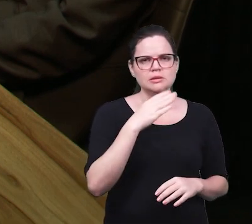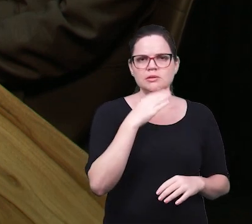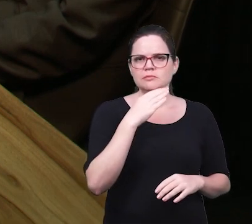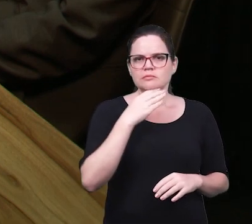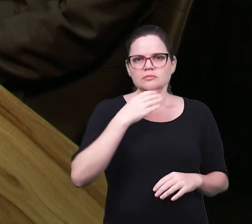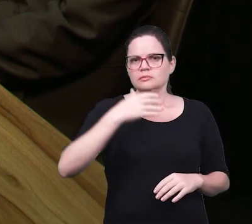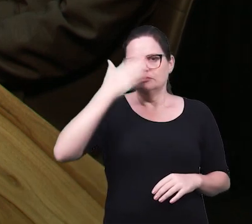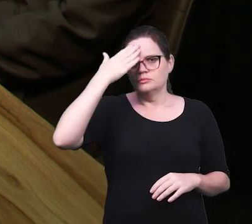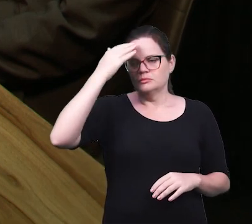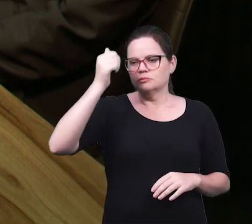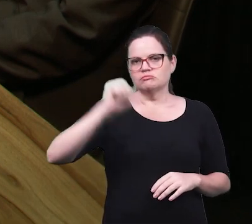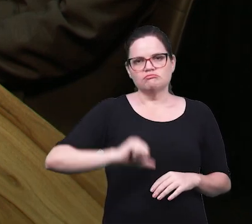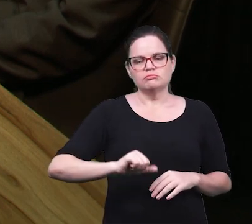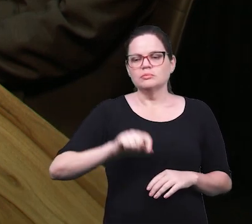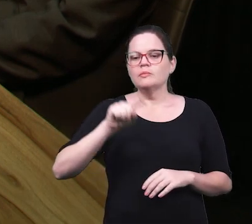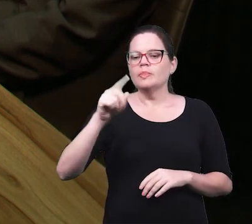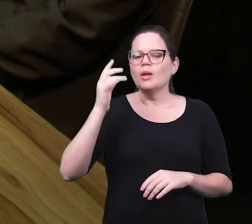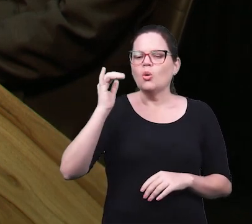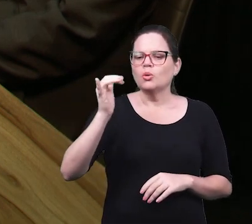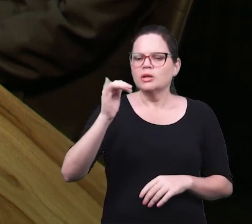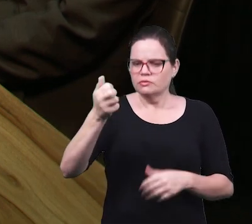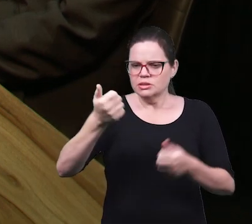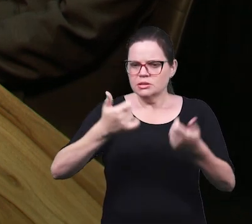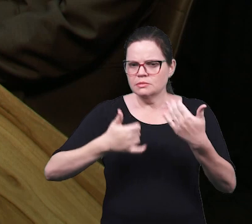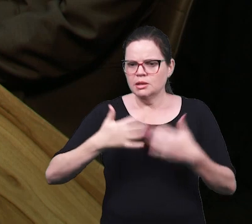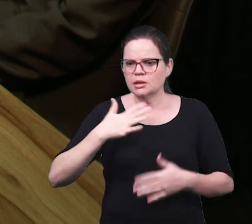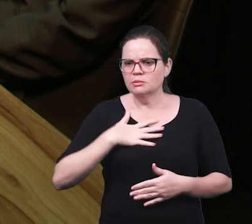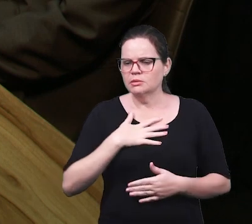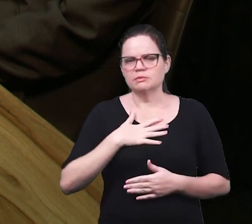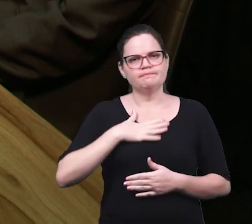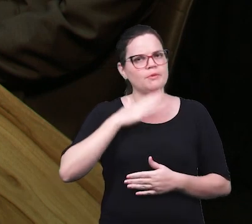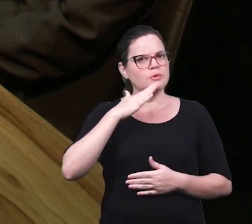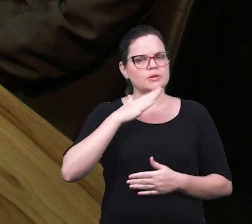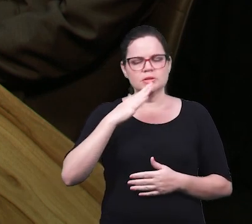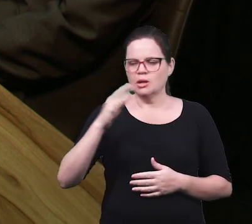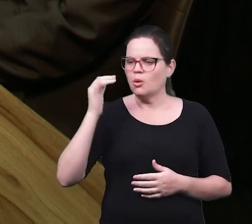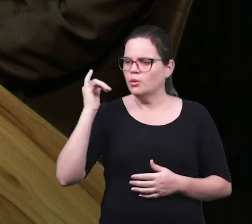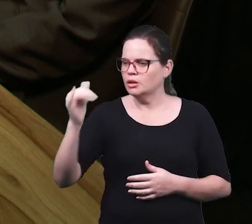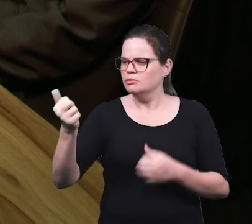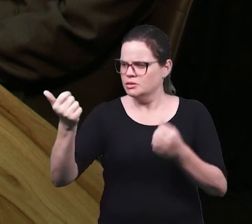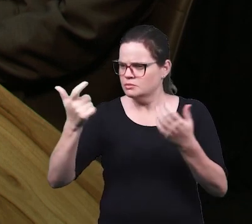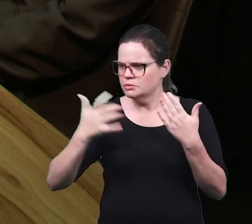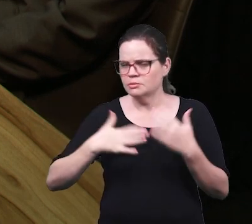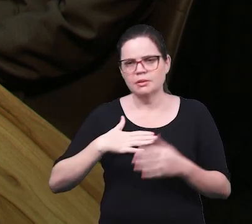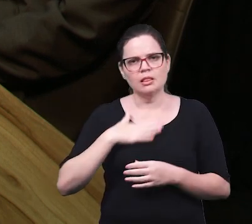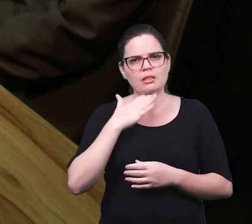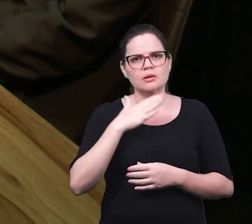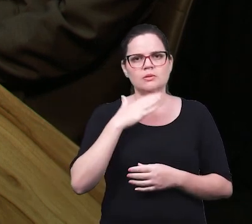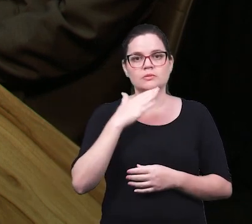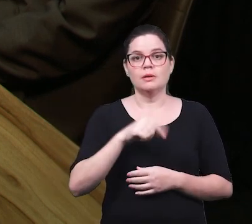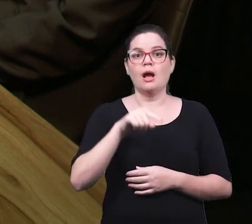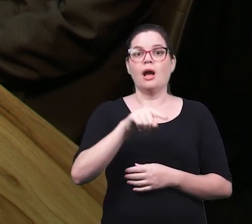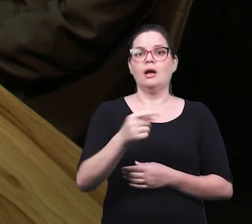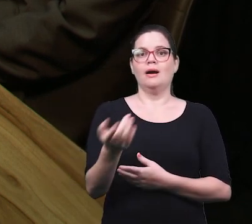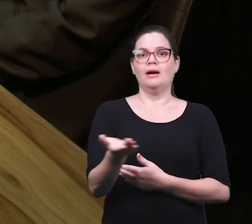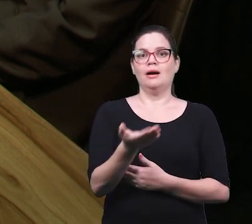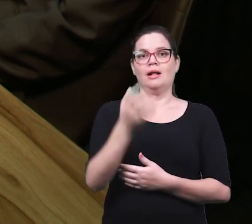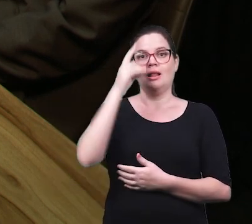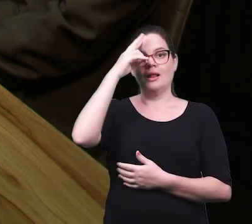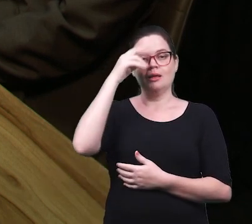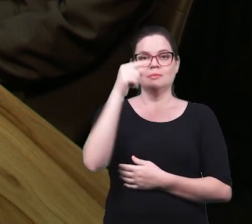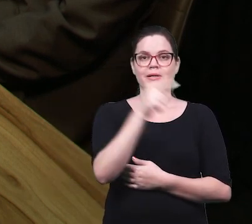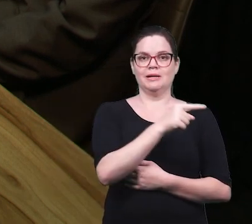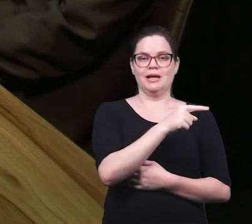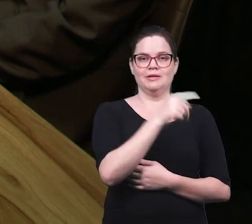sábio conseguia dar a interpretação dos sonhos de Faraó. E agora José é chamado.